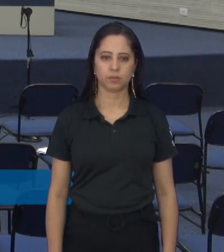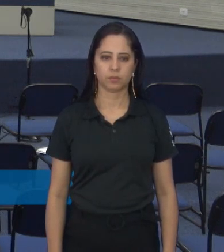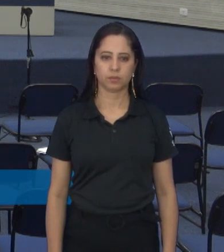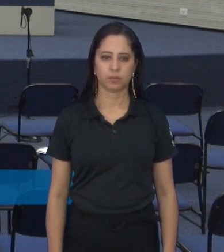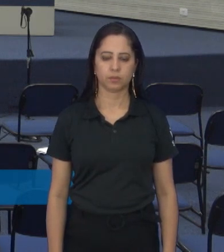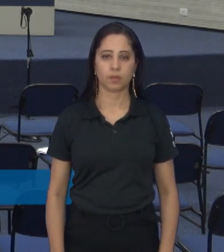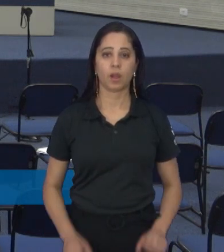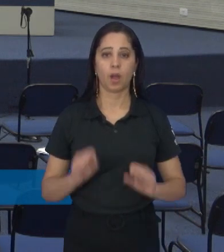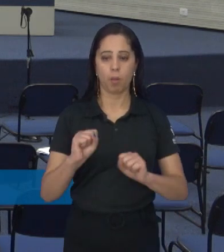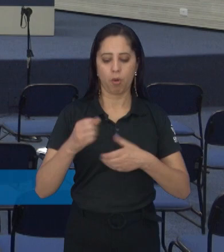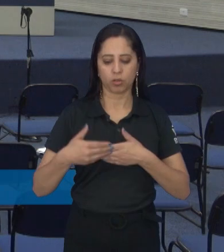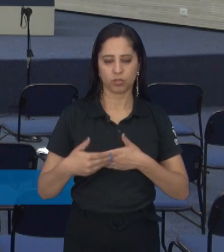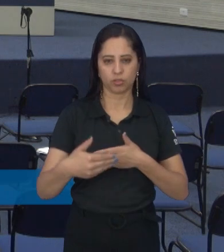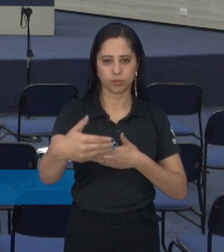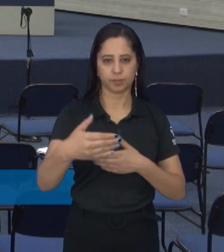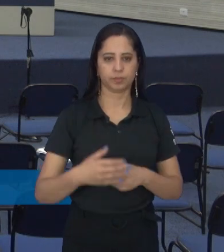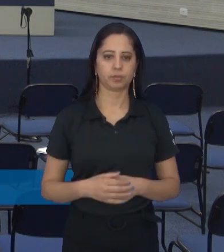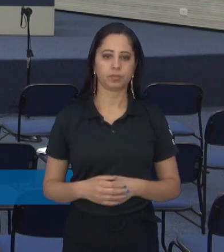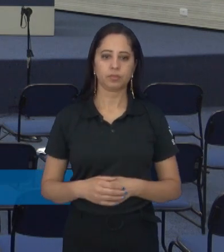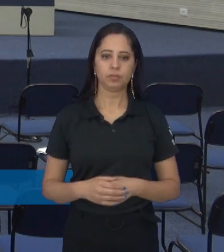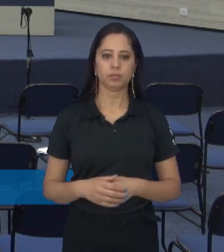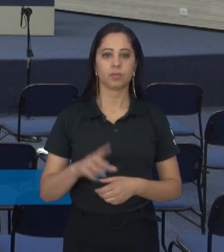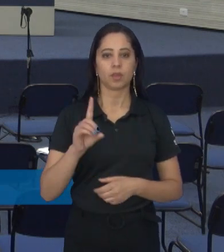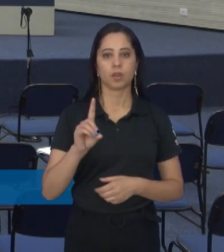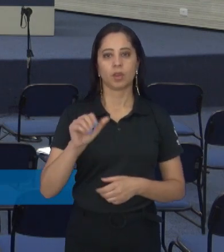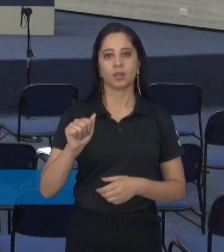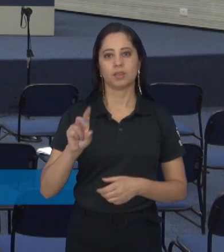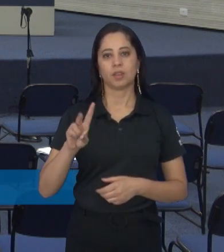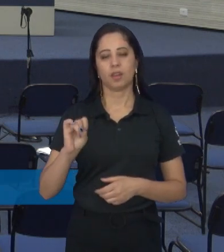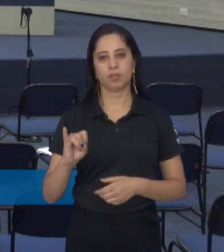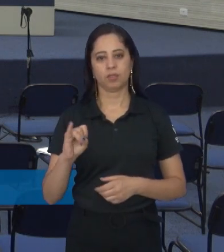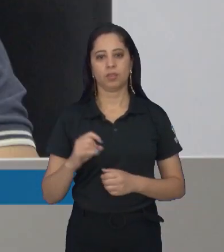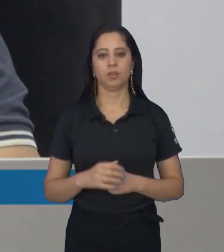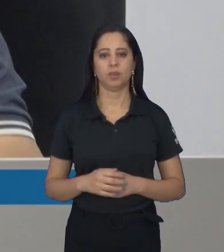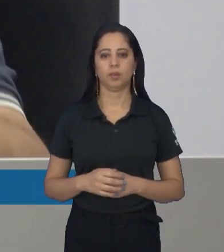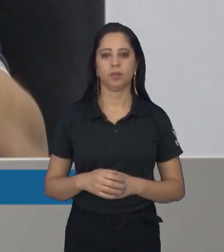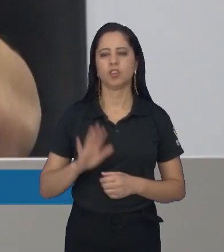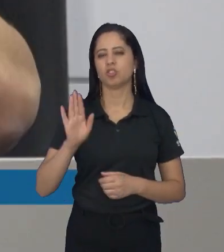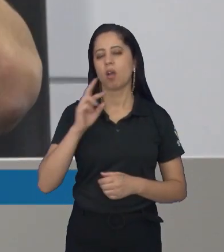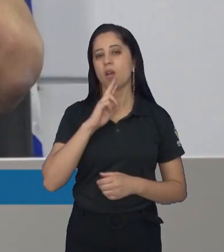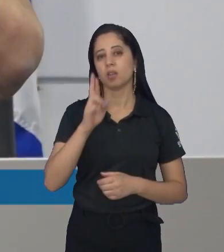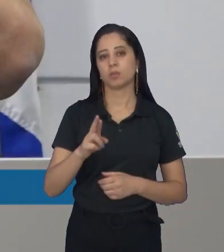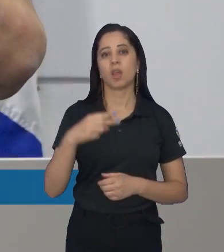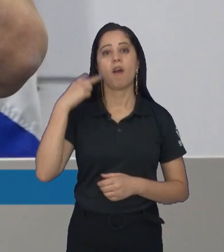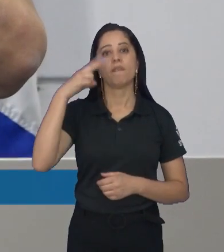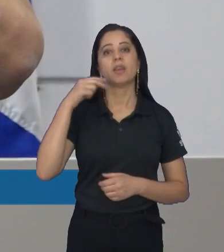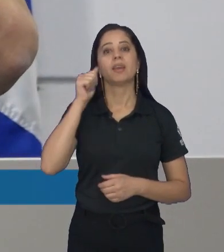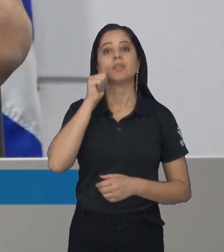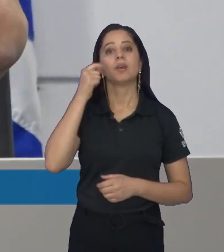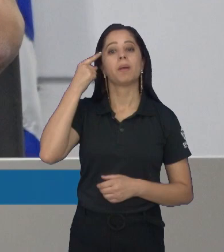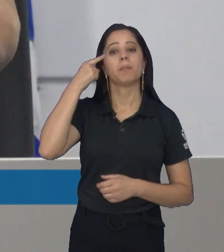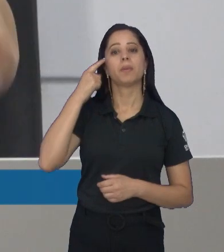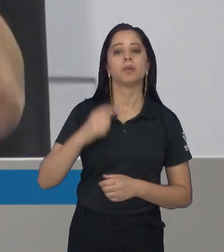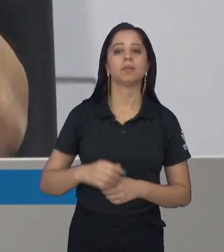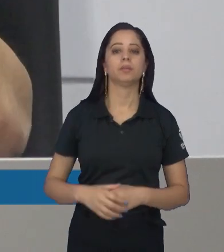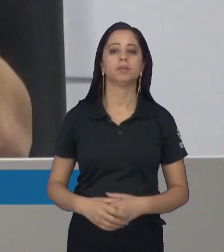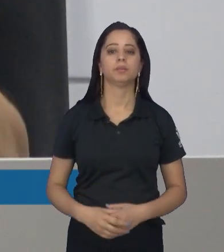vamos lá Davi Moraes já foi respondi vereadora Amélia homem